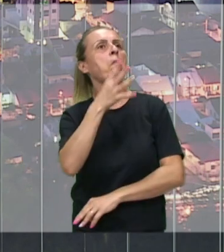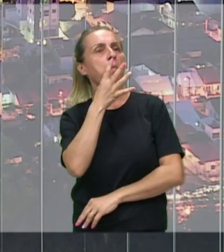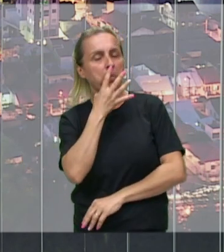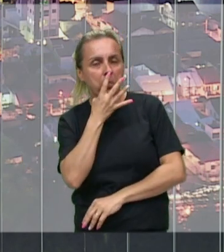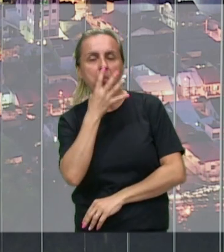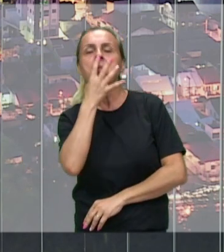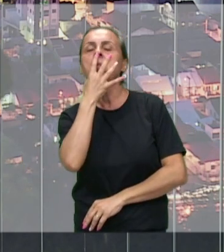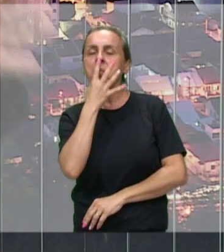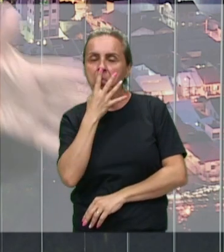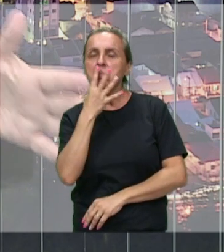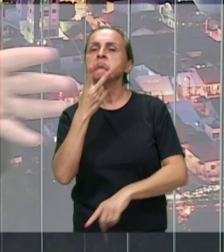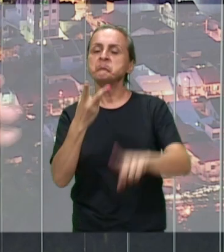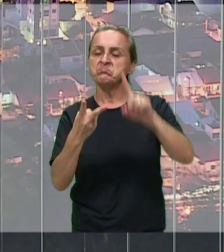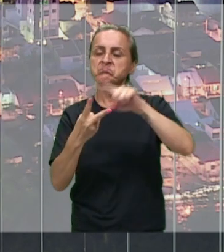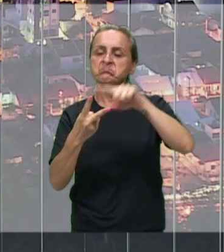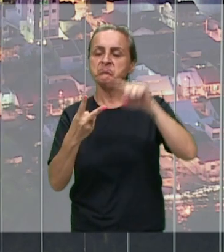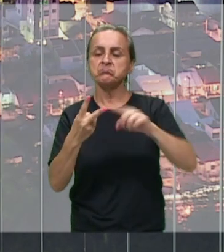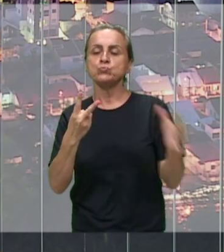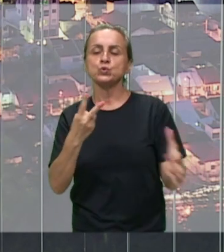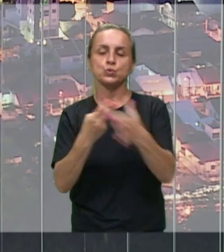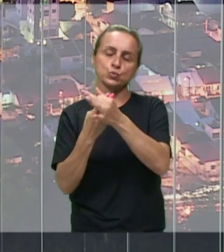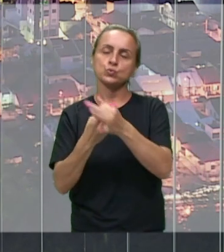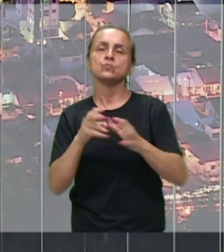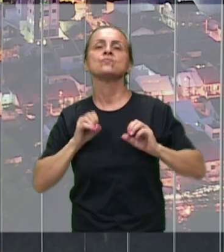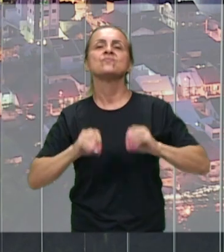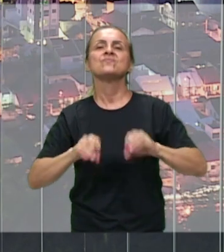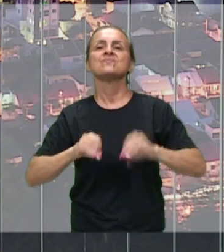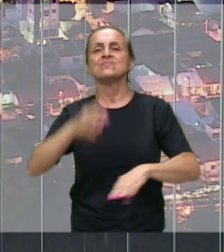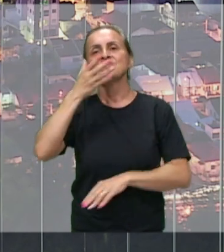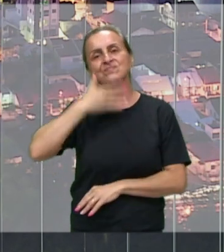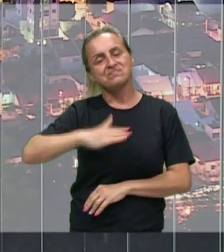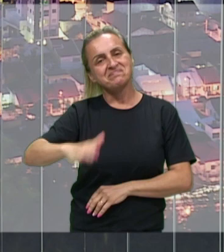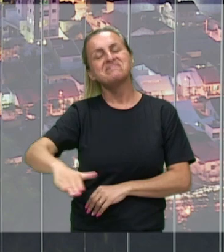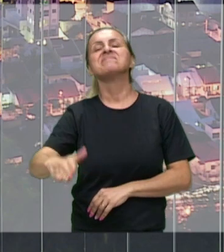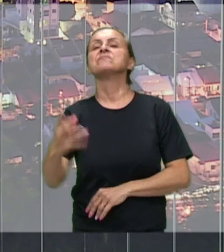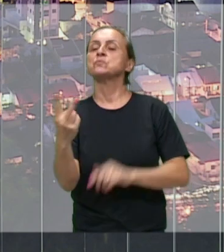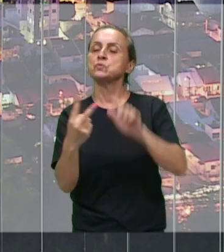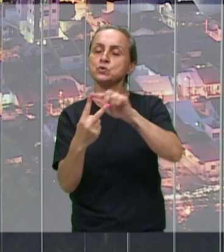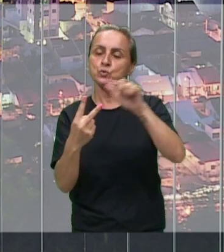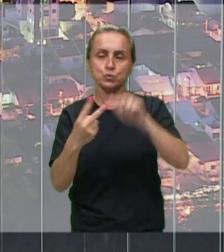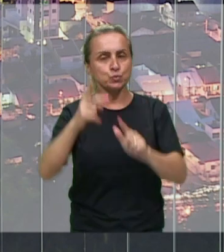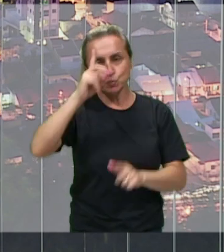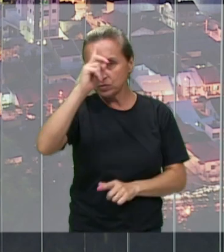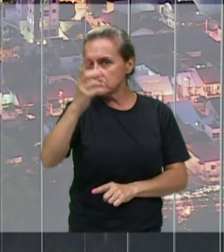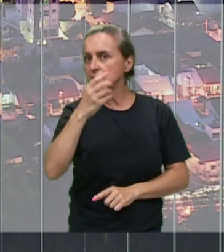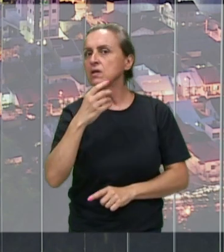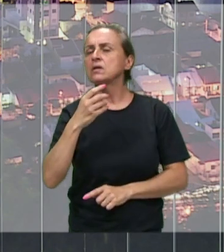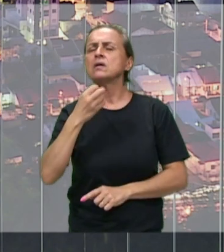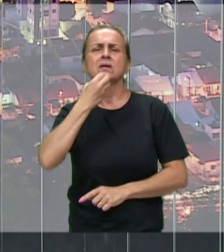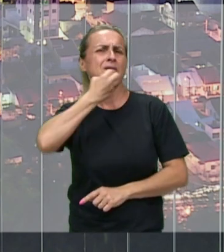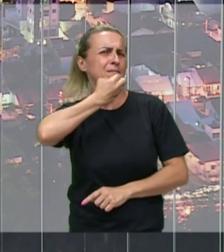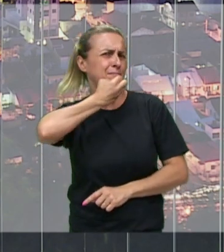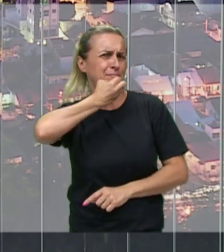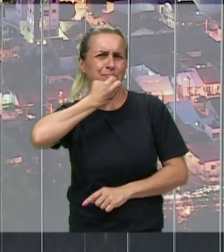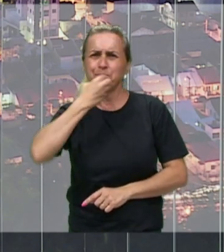questão da educação, né, das crianças, isso ambas as ideias são